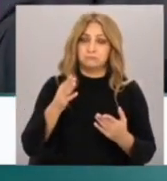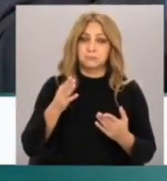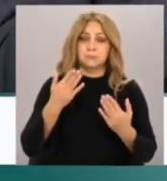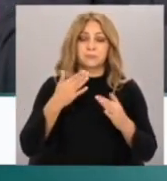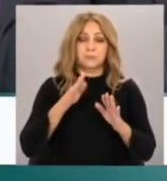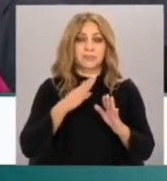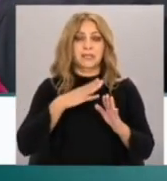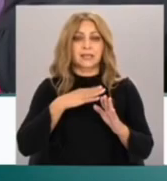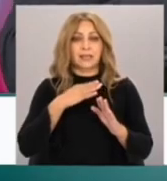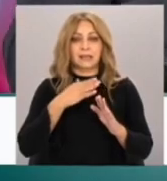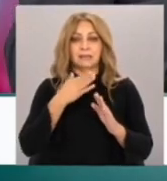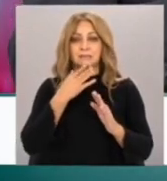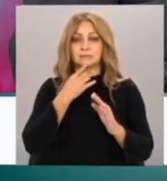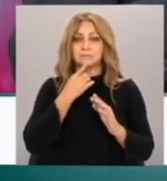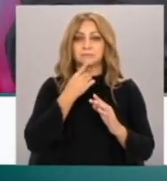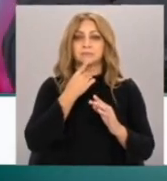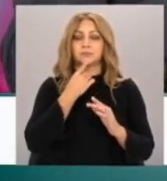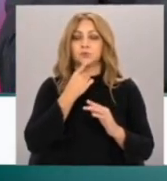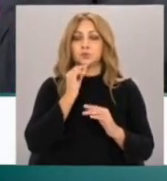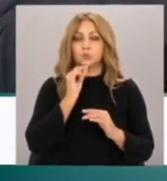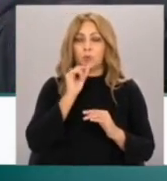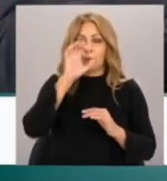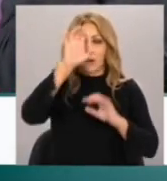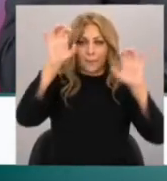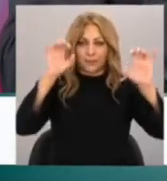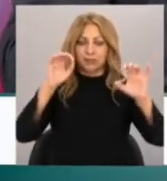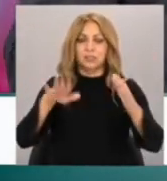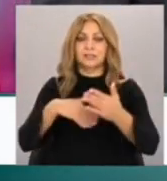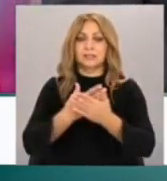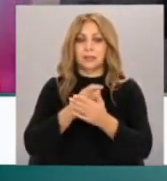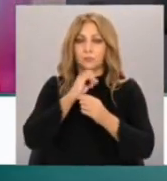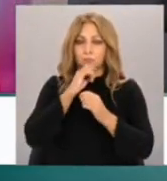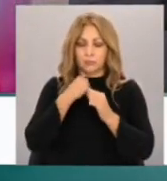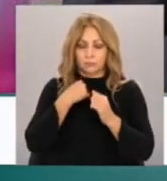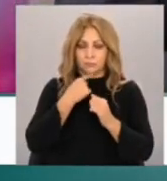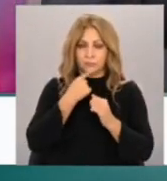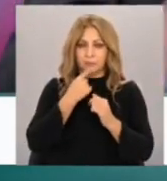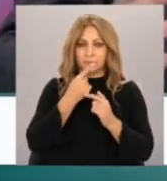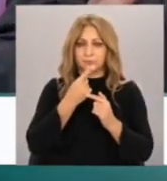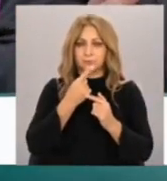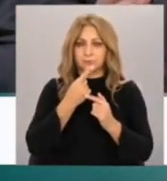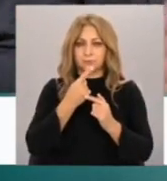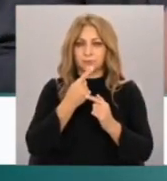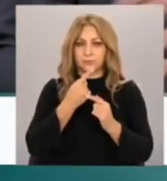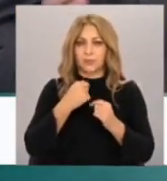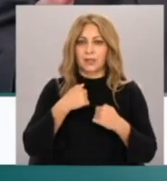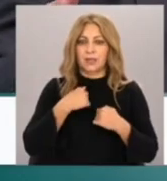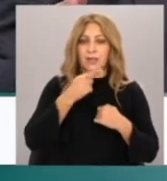forma de curar os países sobre os possamos acompanhar os melhores tempos da Irlanda